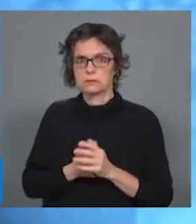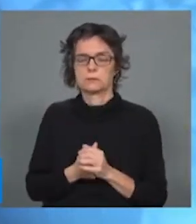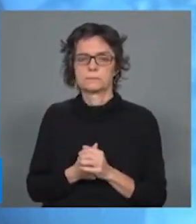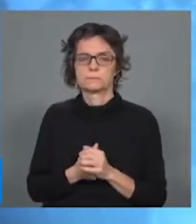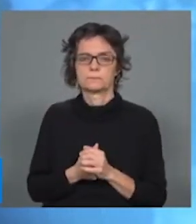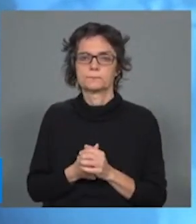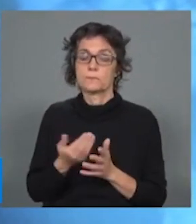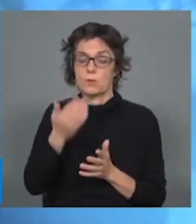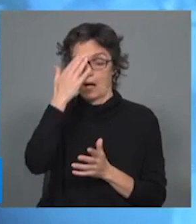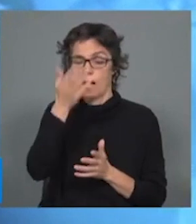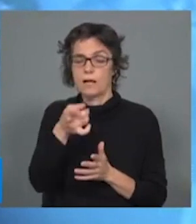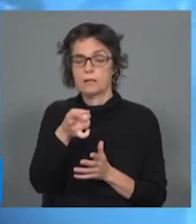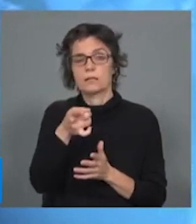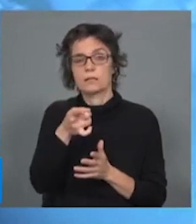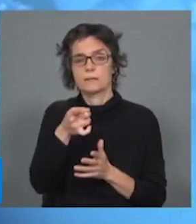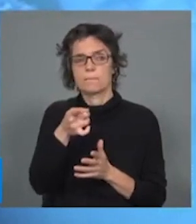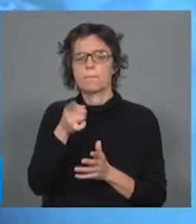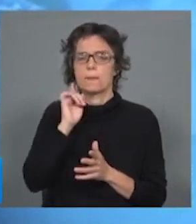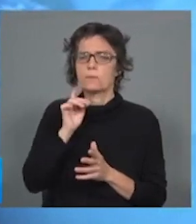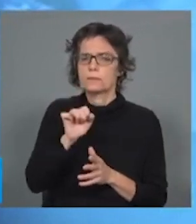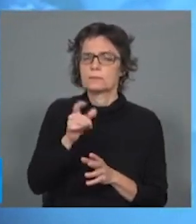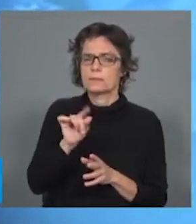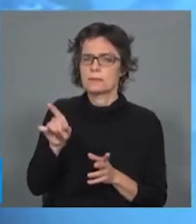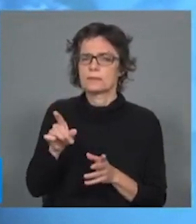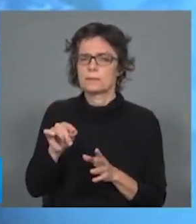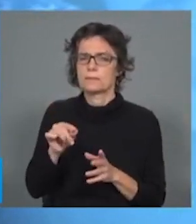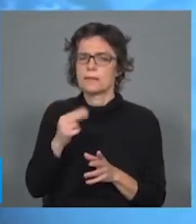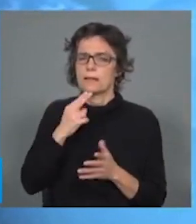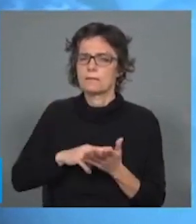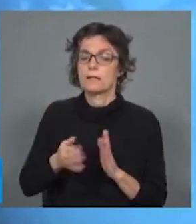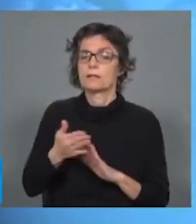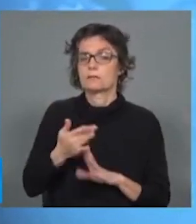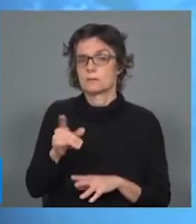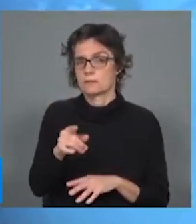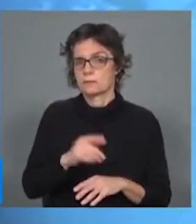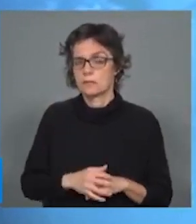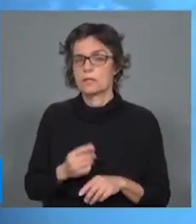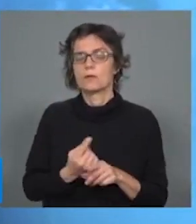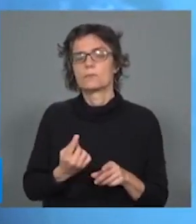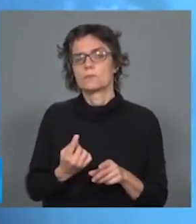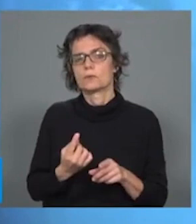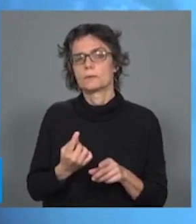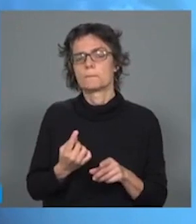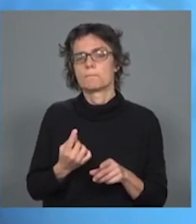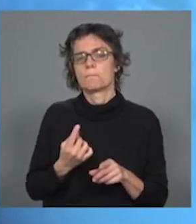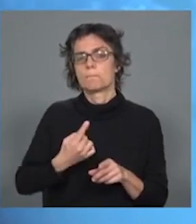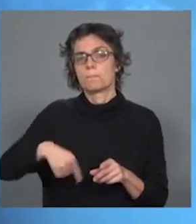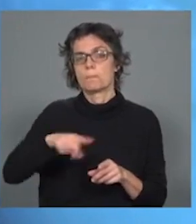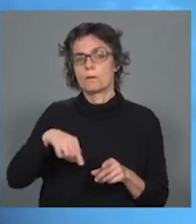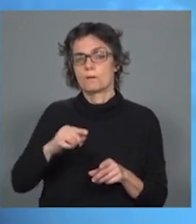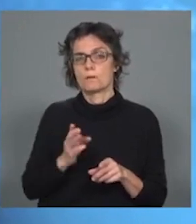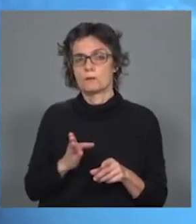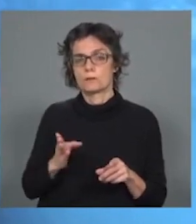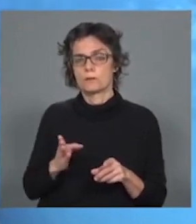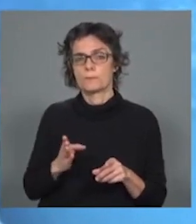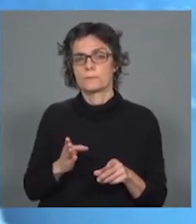Era urgente nós fazermos algo neste sentido. Até porque isso já